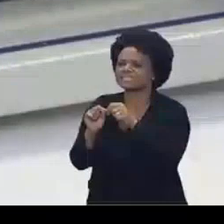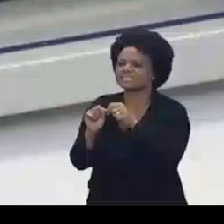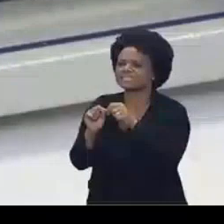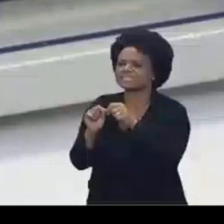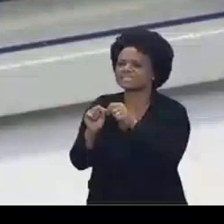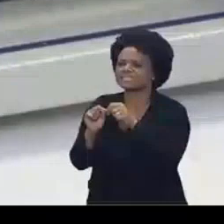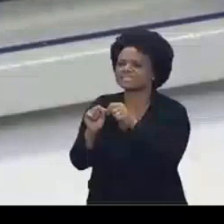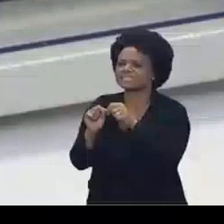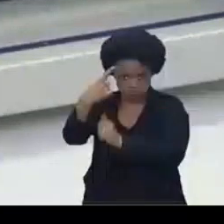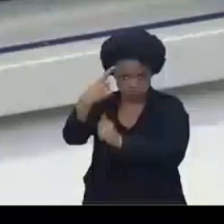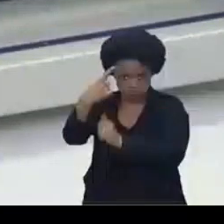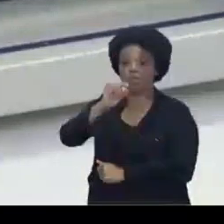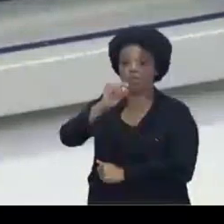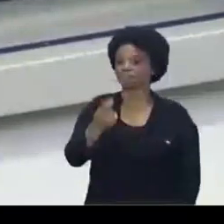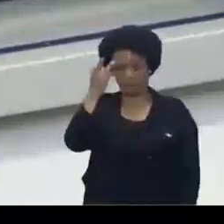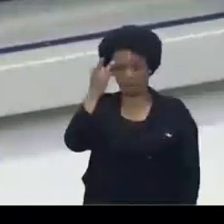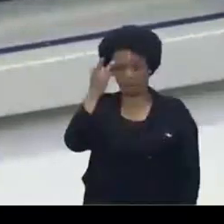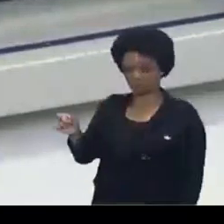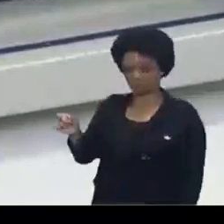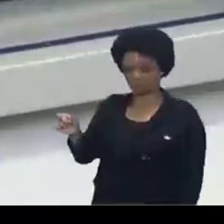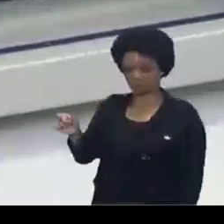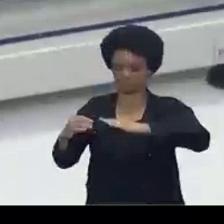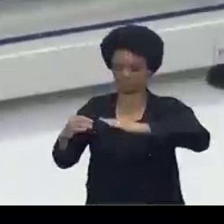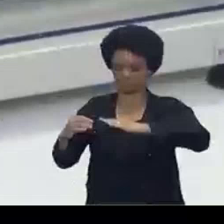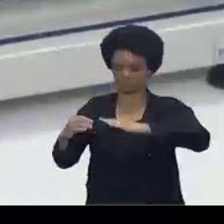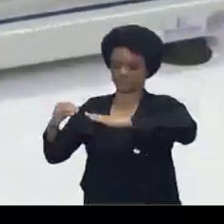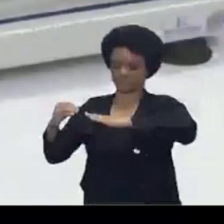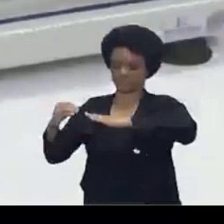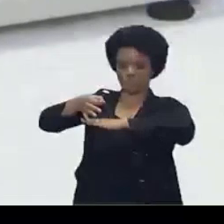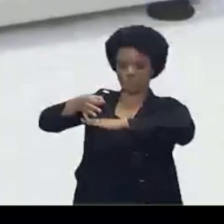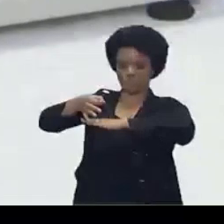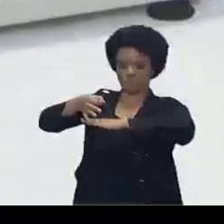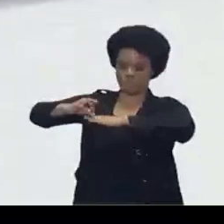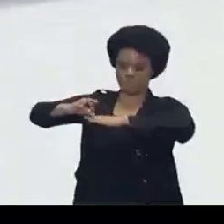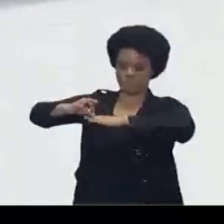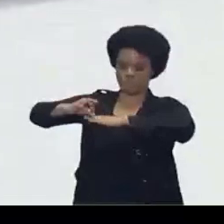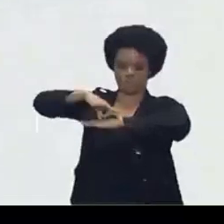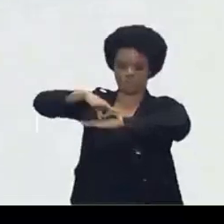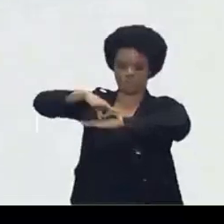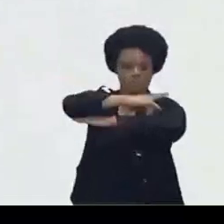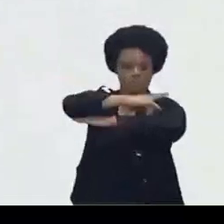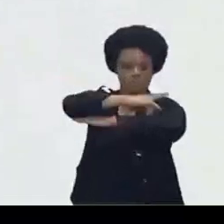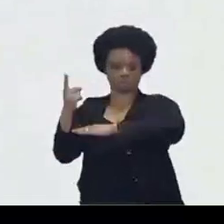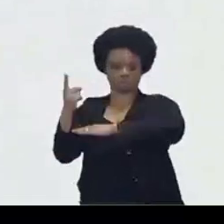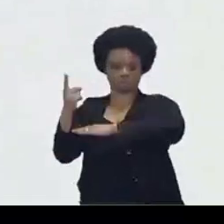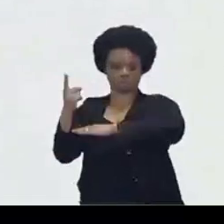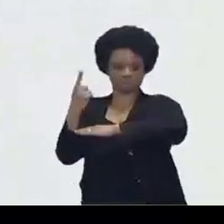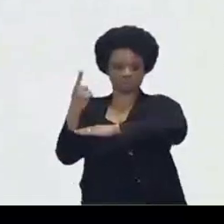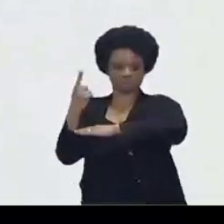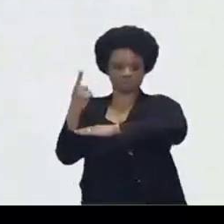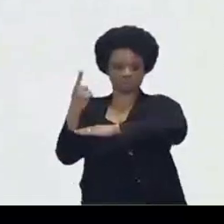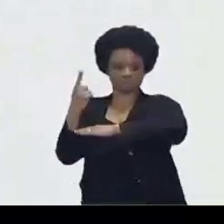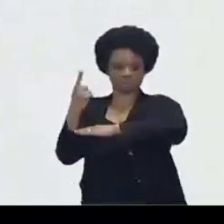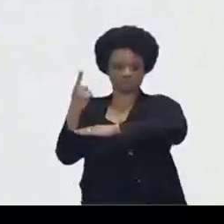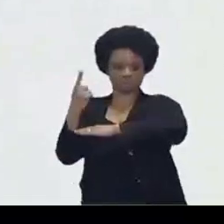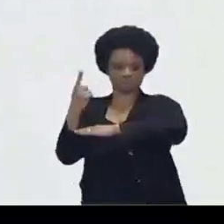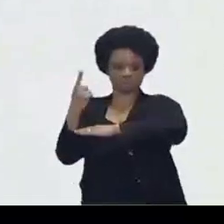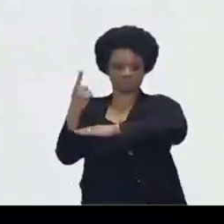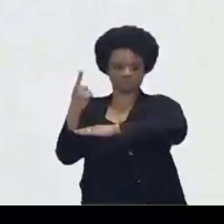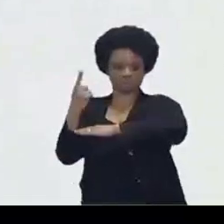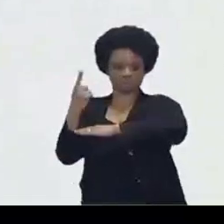por lançar a esfera, ok? Lançar a esfera. Uma pessoa